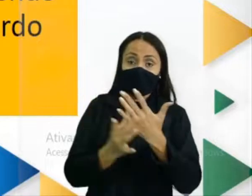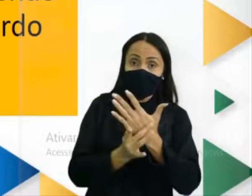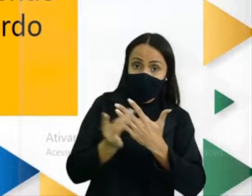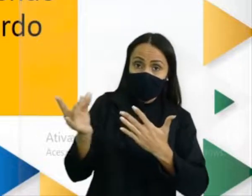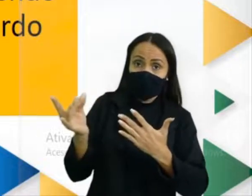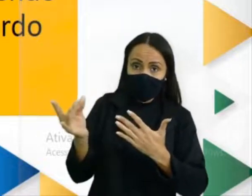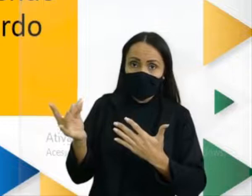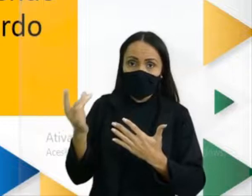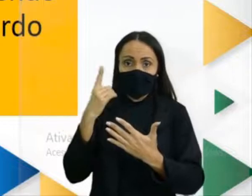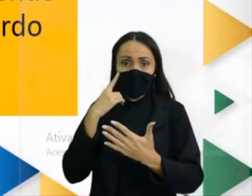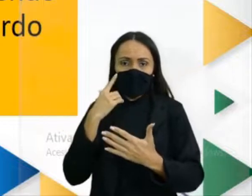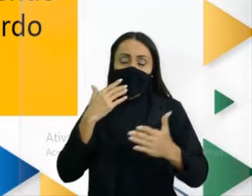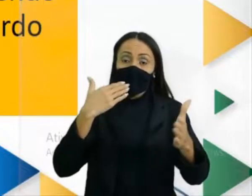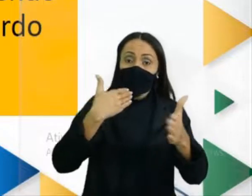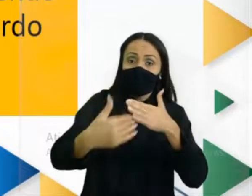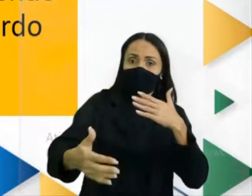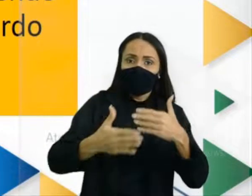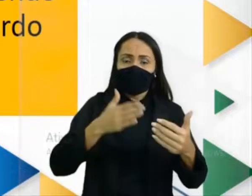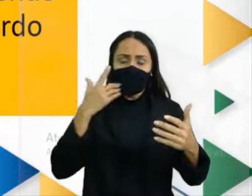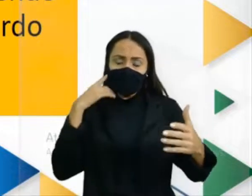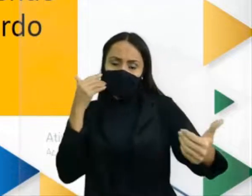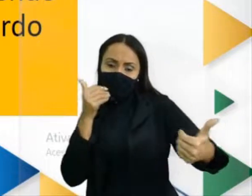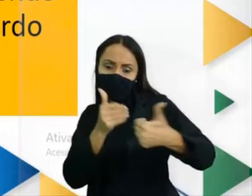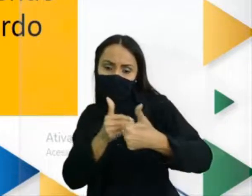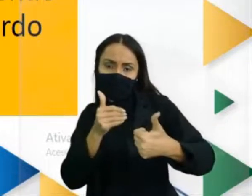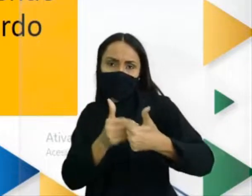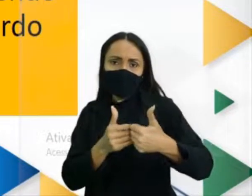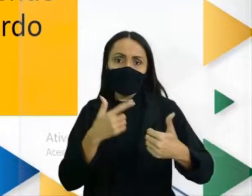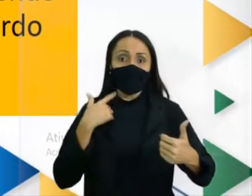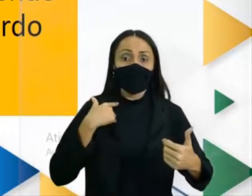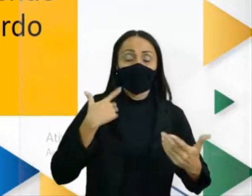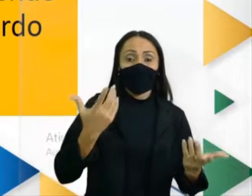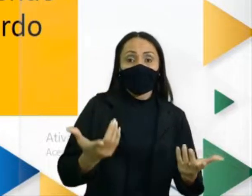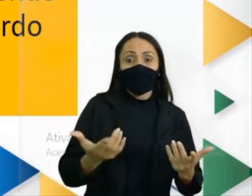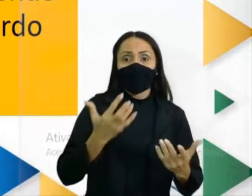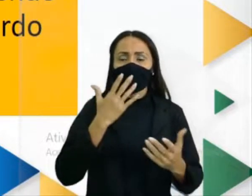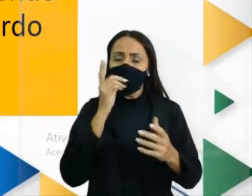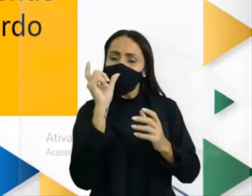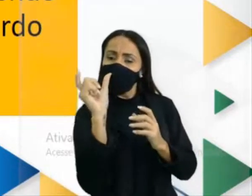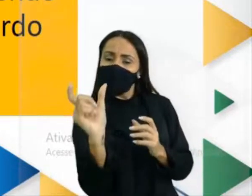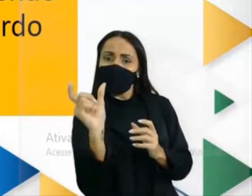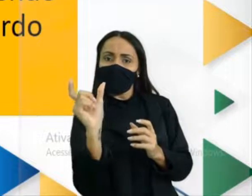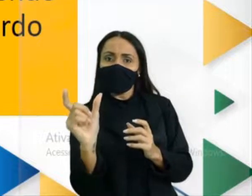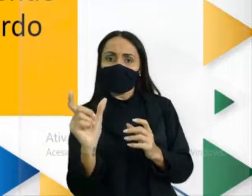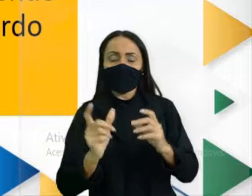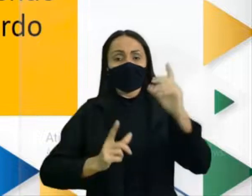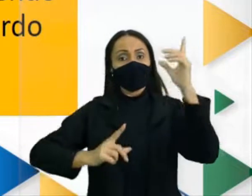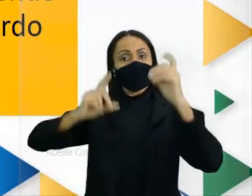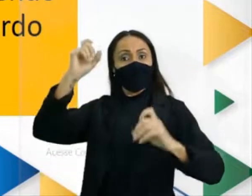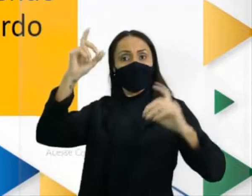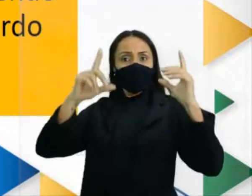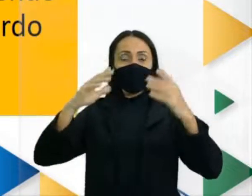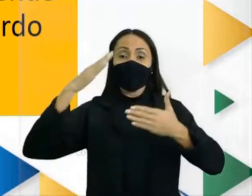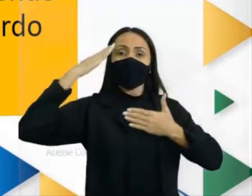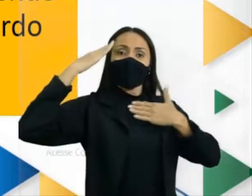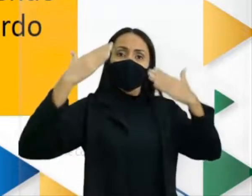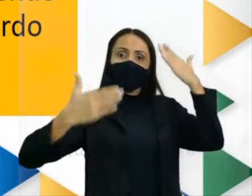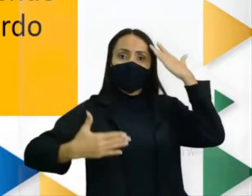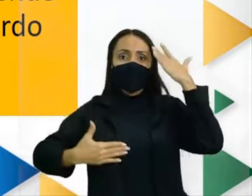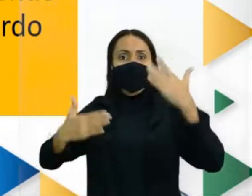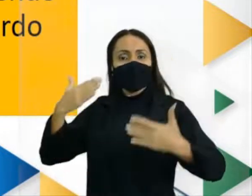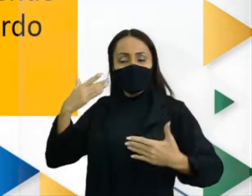semiótico é qualquer aparato, cor, fonte, palavra, gesto,